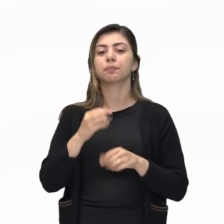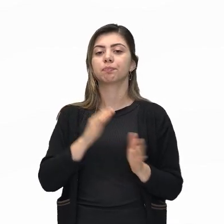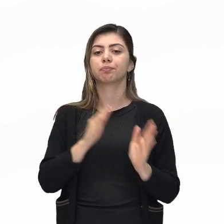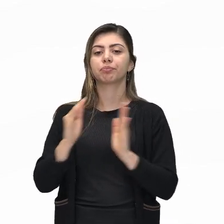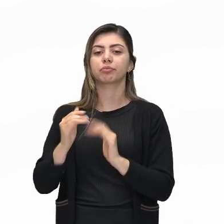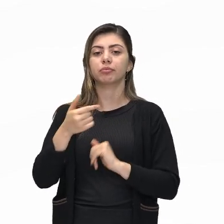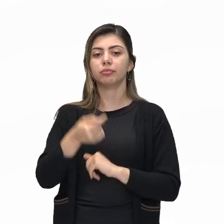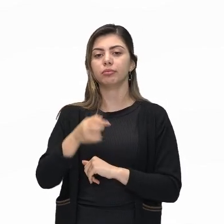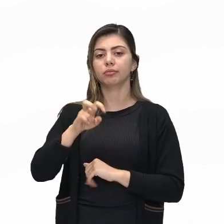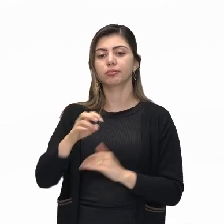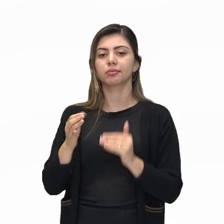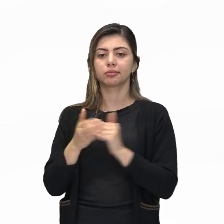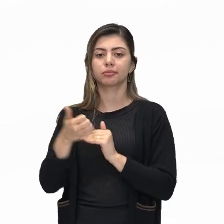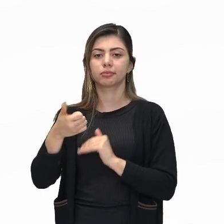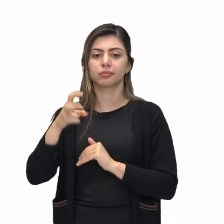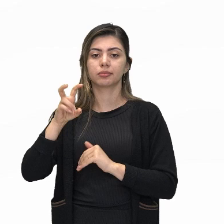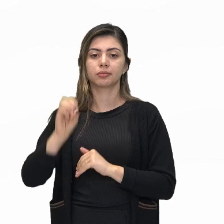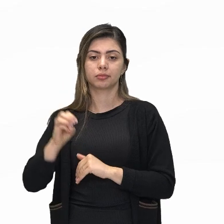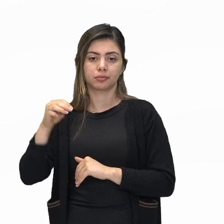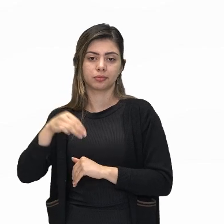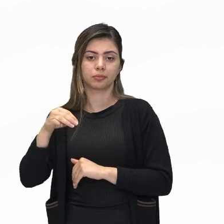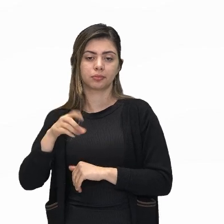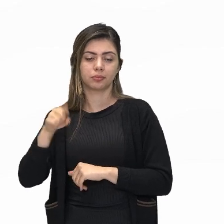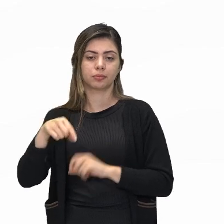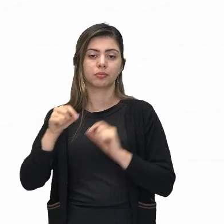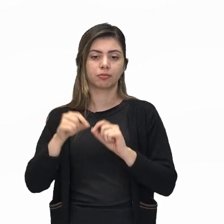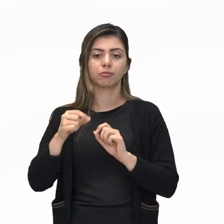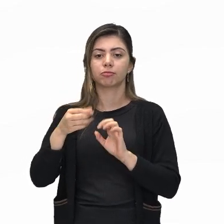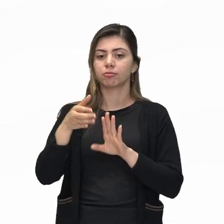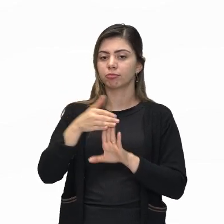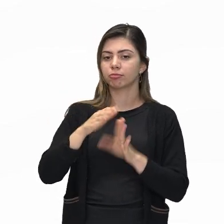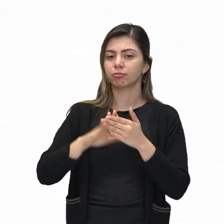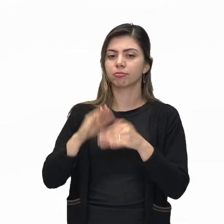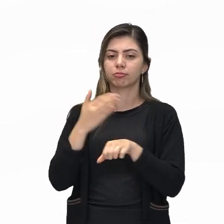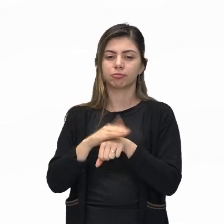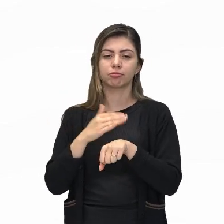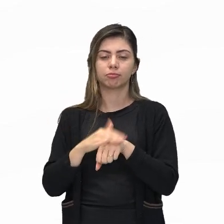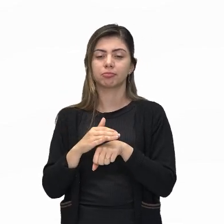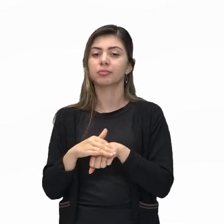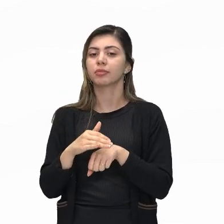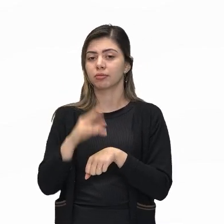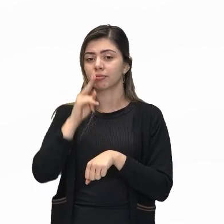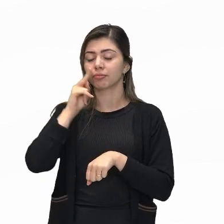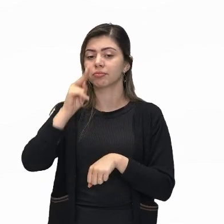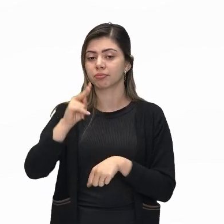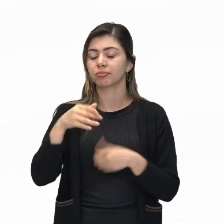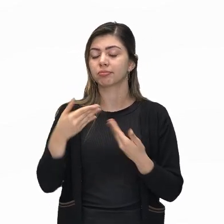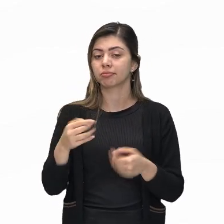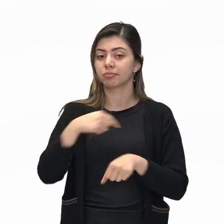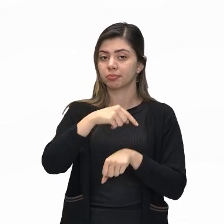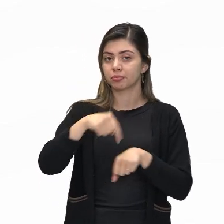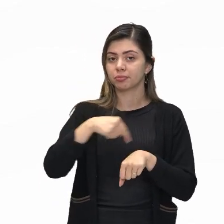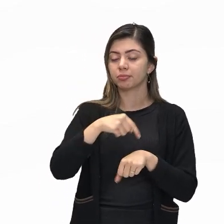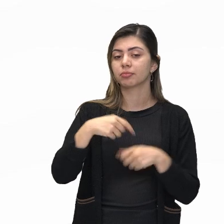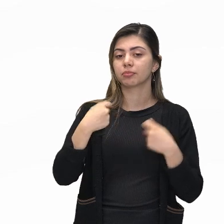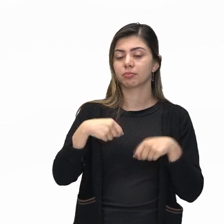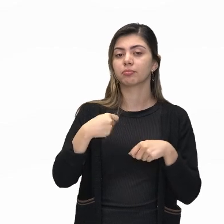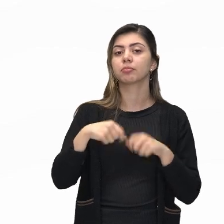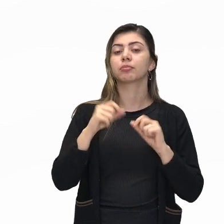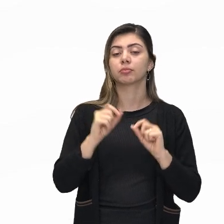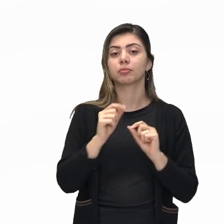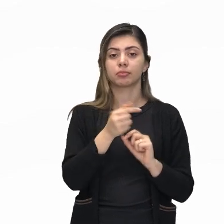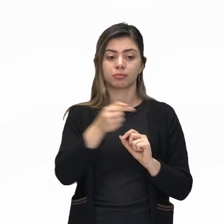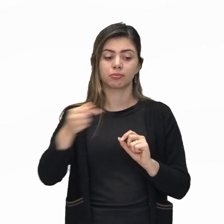150 minutos também de atividade aeróbica de vigorosa intensidade, ok? Essas horas devem ser distribuídas ali durante